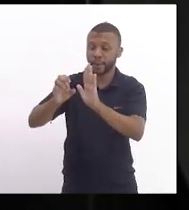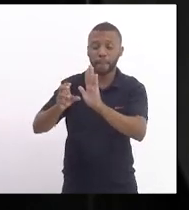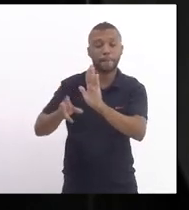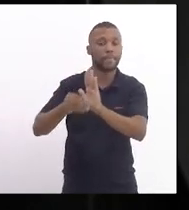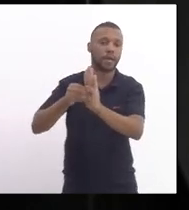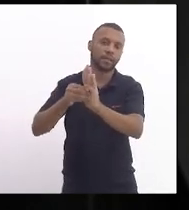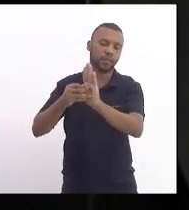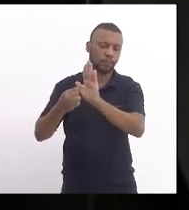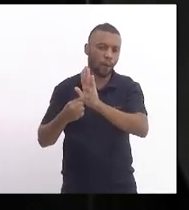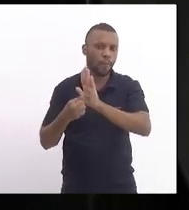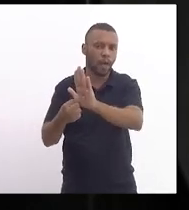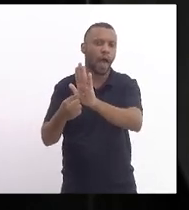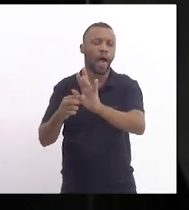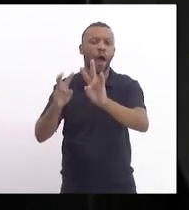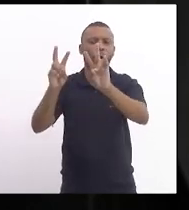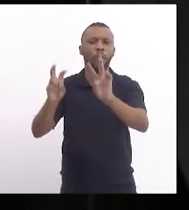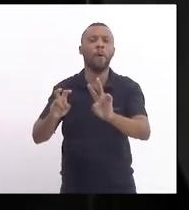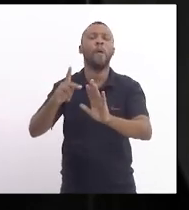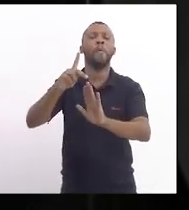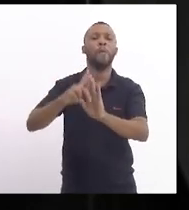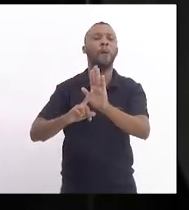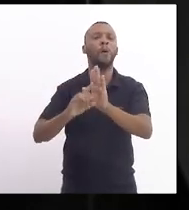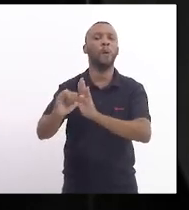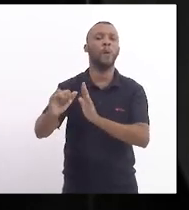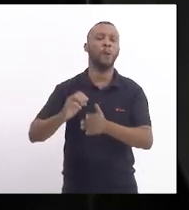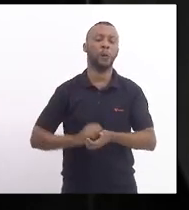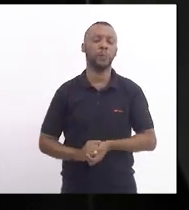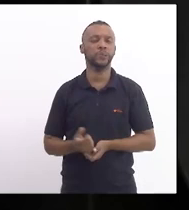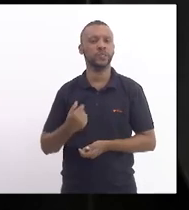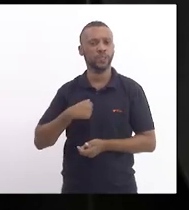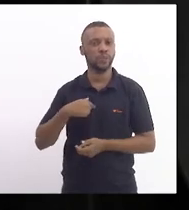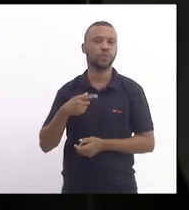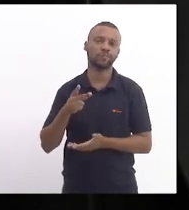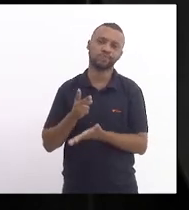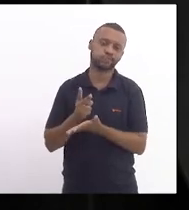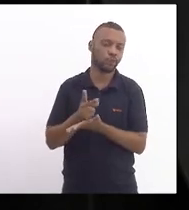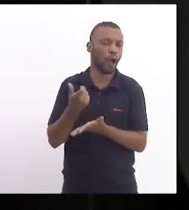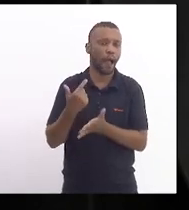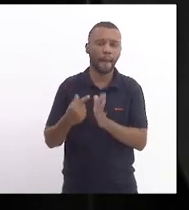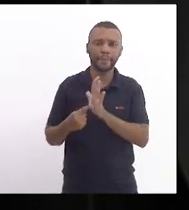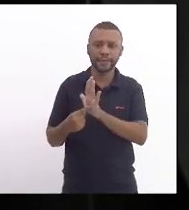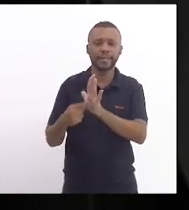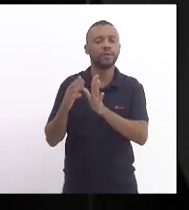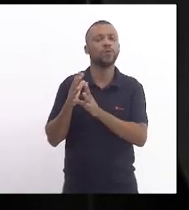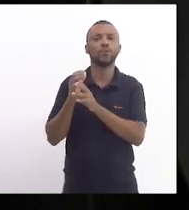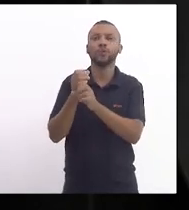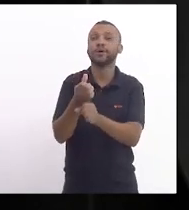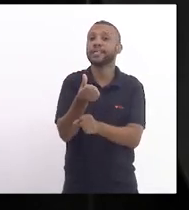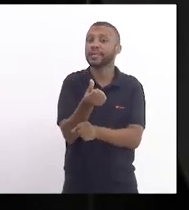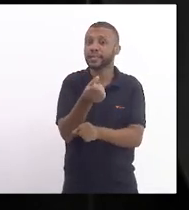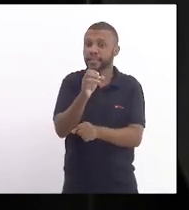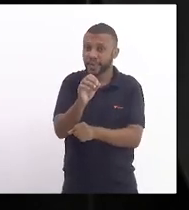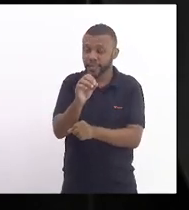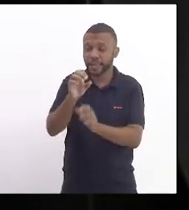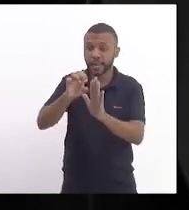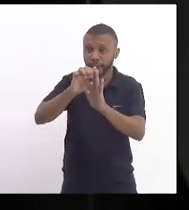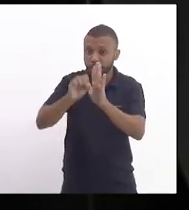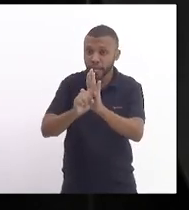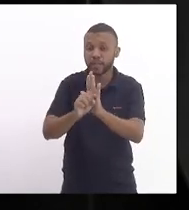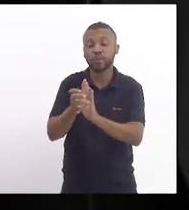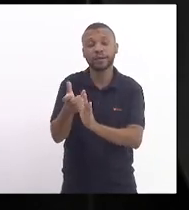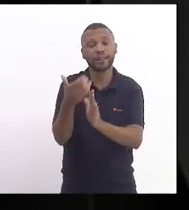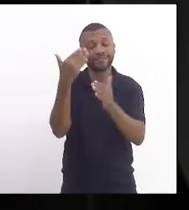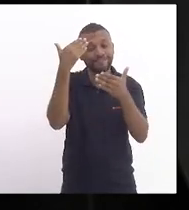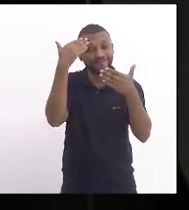relação a esse projeto eu mesma apresentei mais de 60 emendas e quero